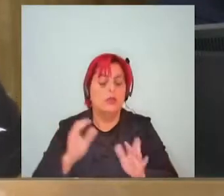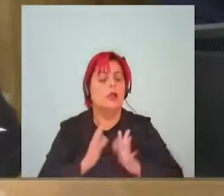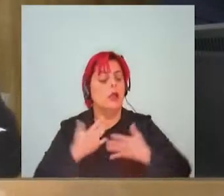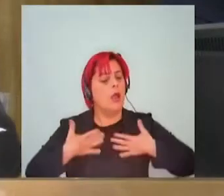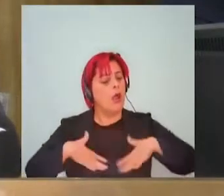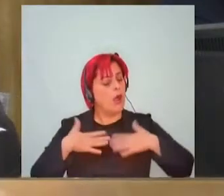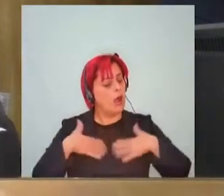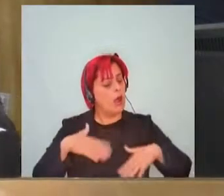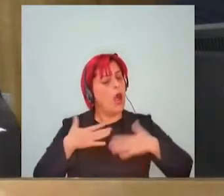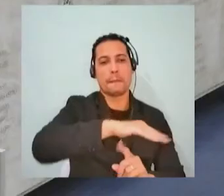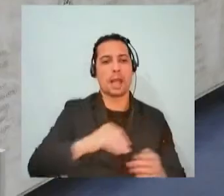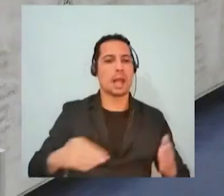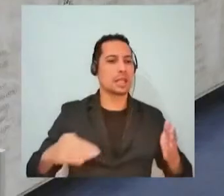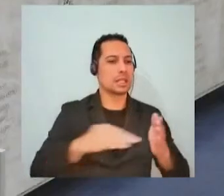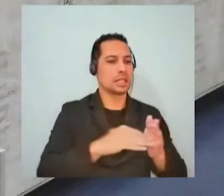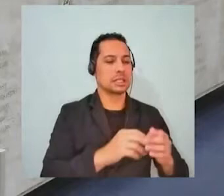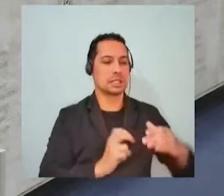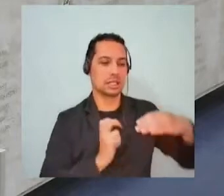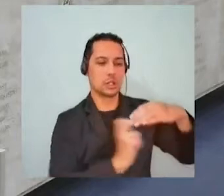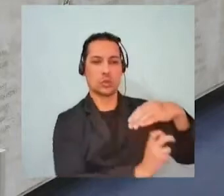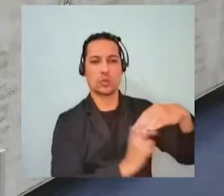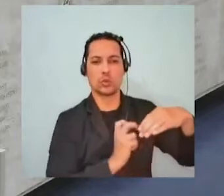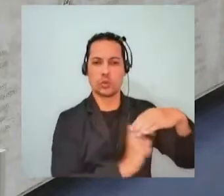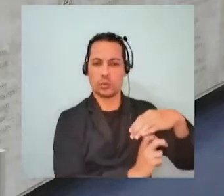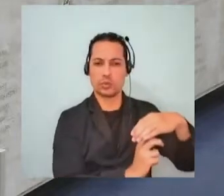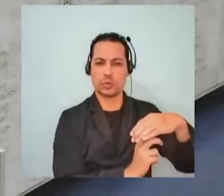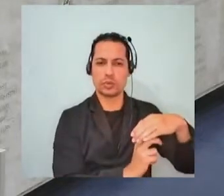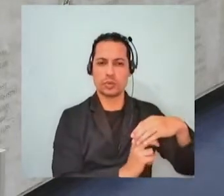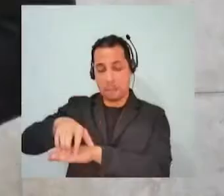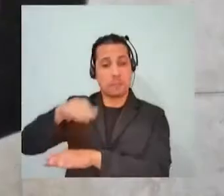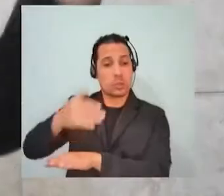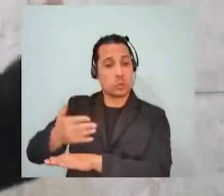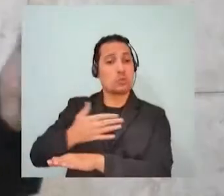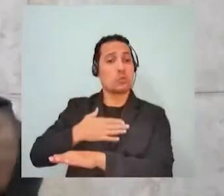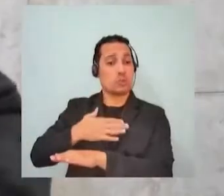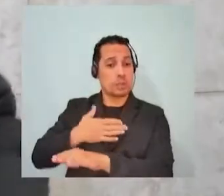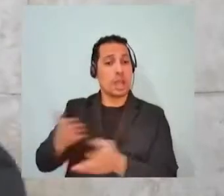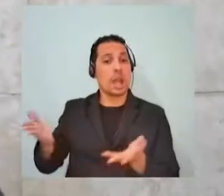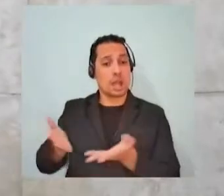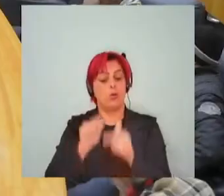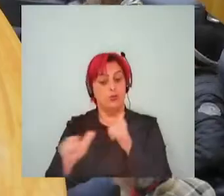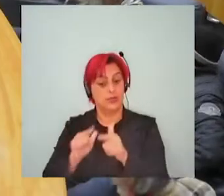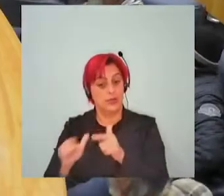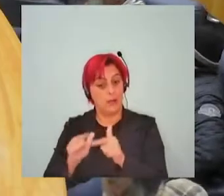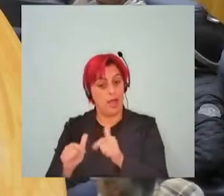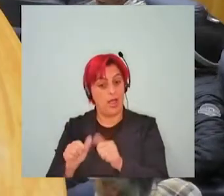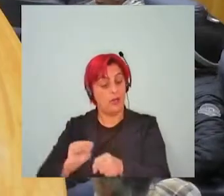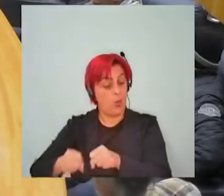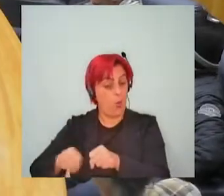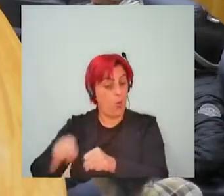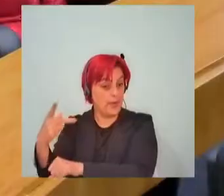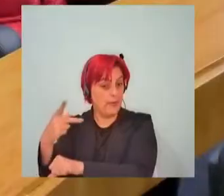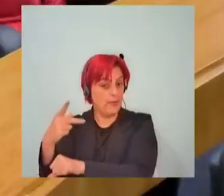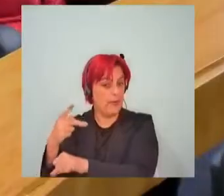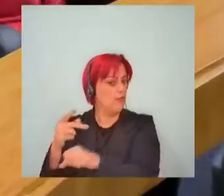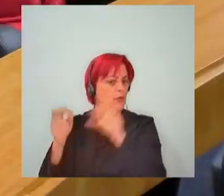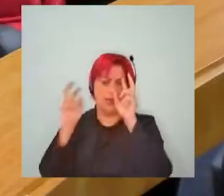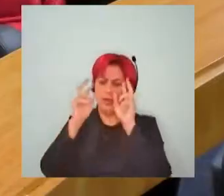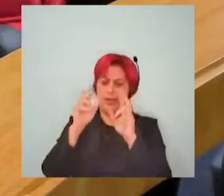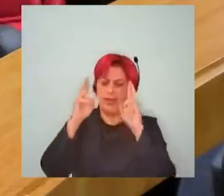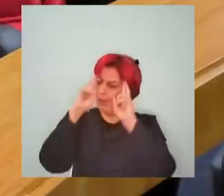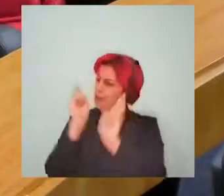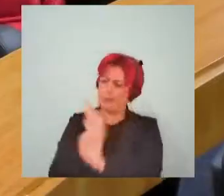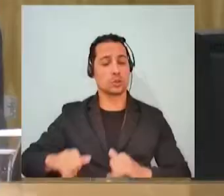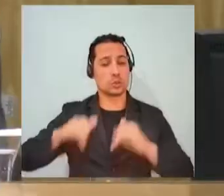Numa audiência pública, os microfones da Câmara dos Vereadores ficam abertos para os moradores darem a